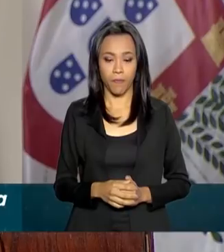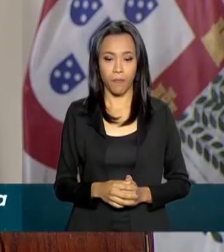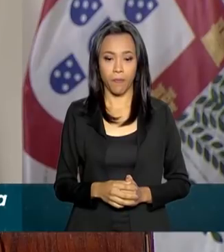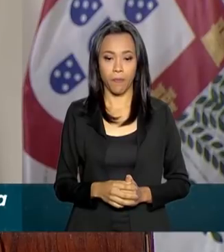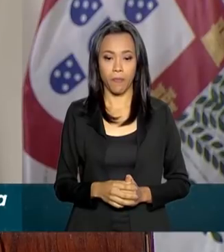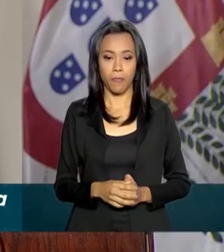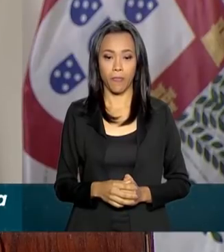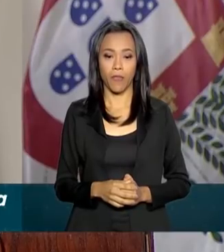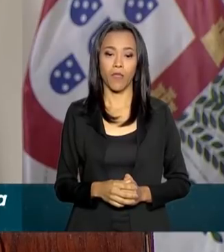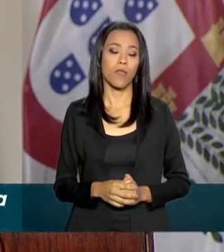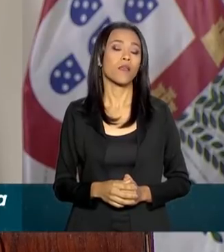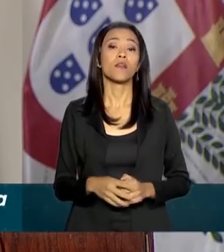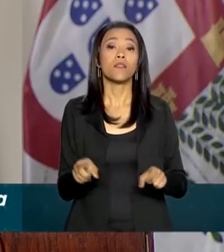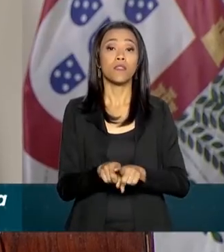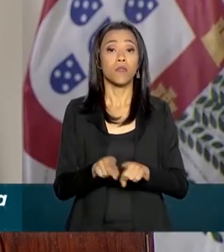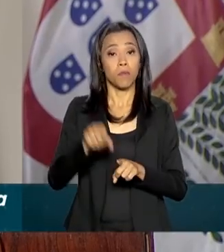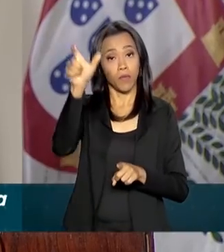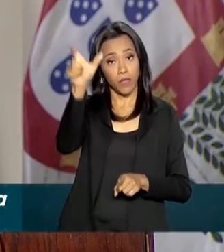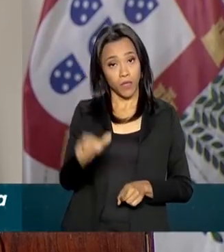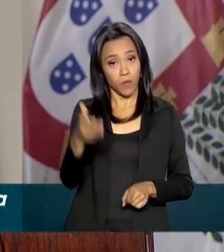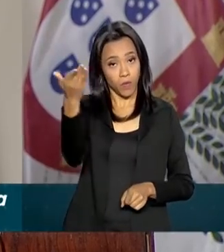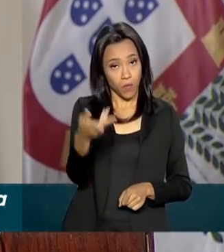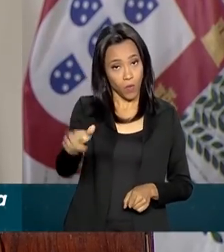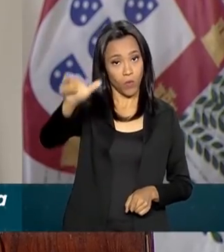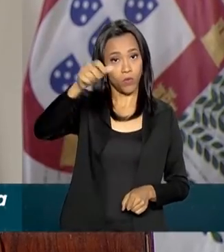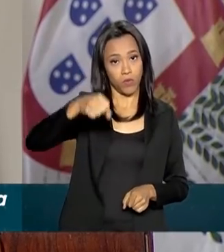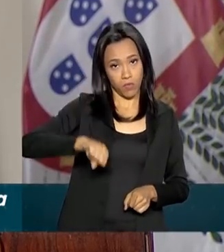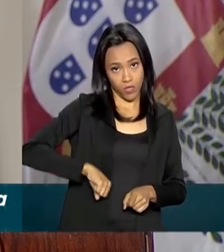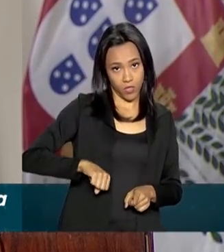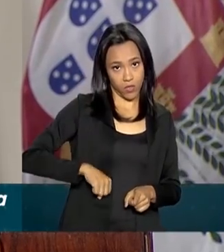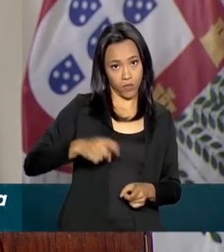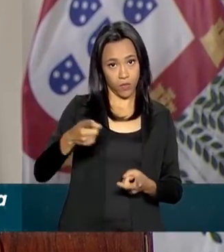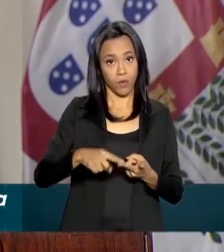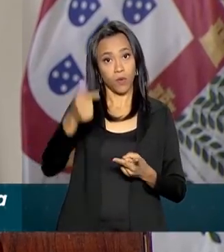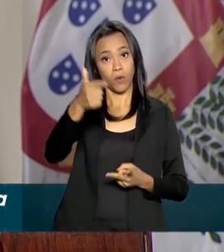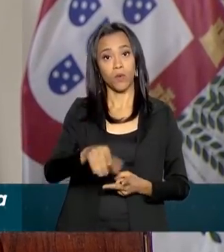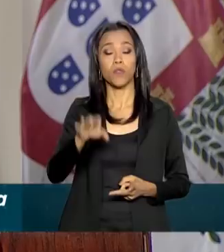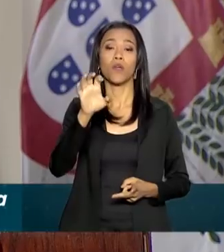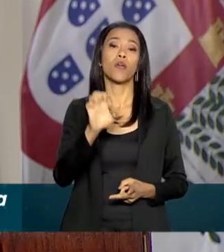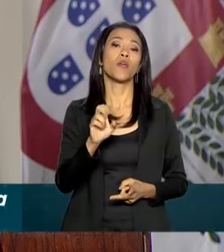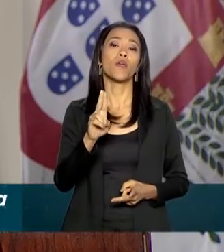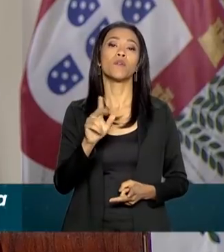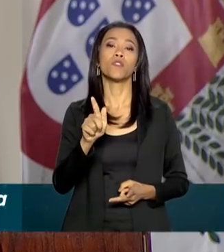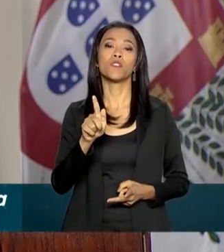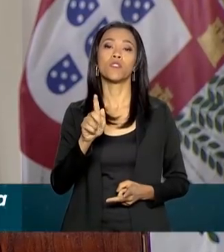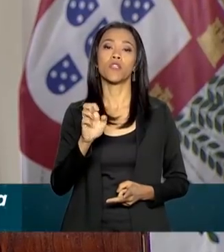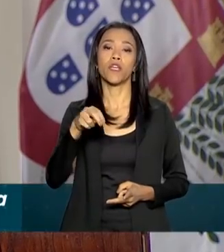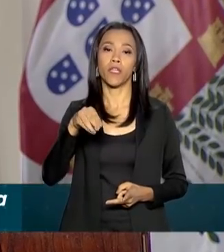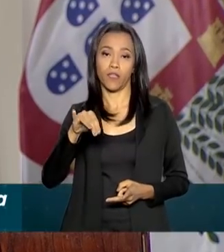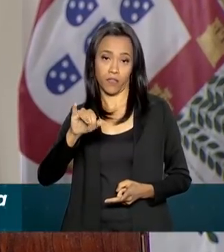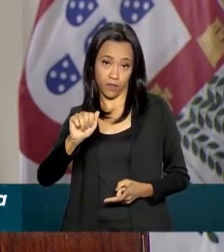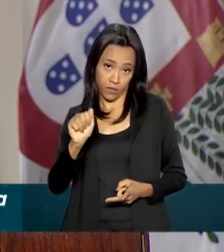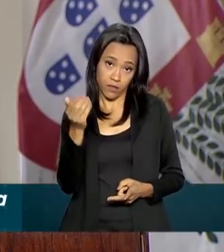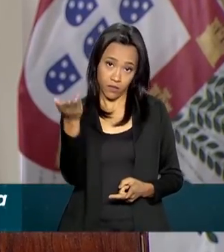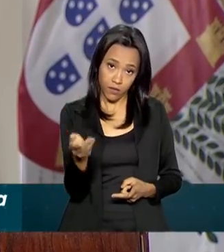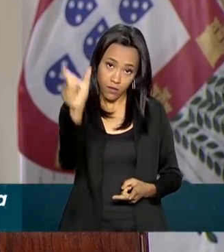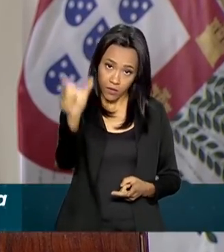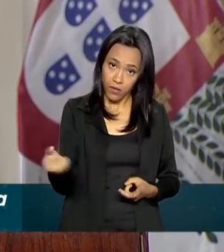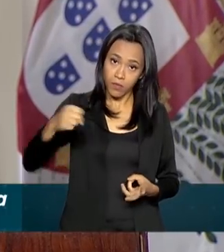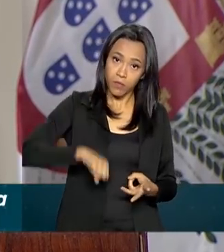baixa do time pra délia embaixadora eugénie a betel messi